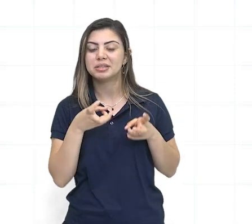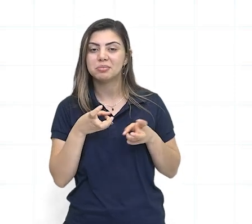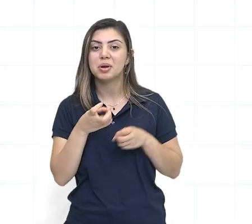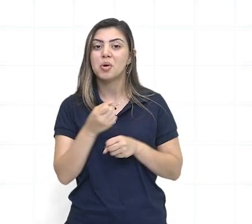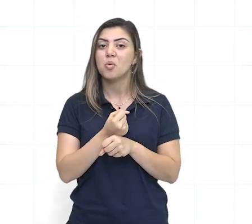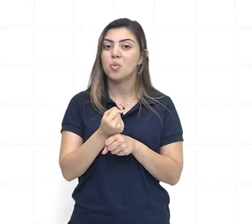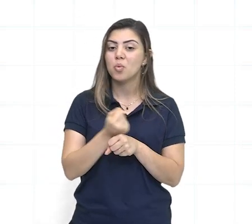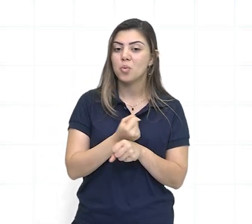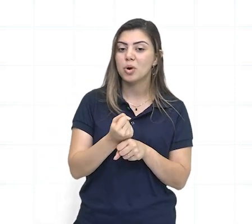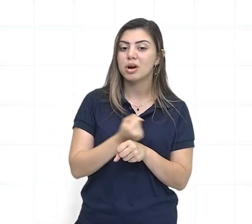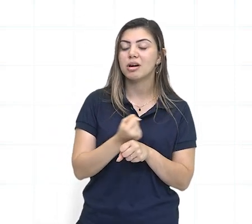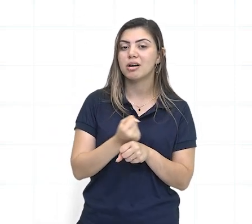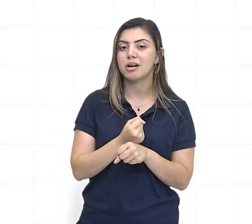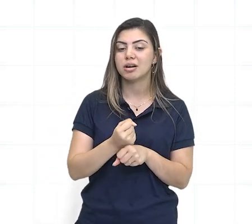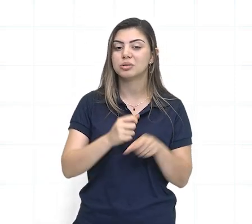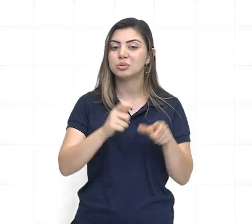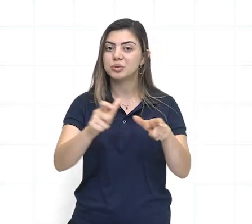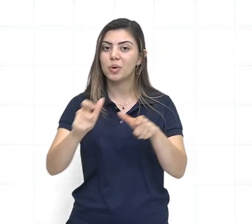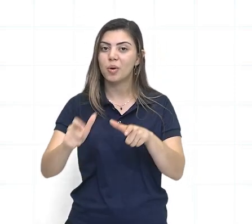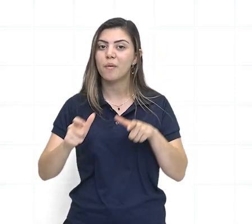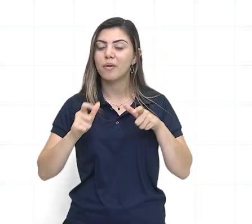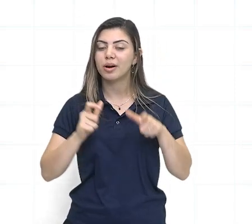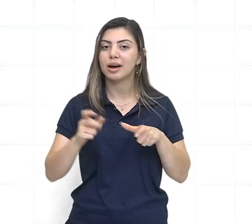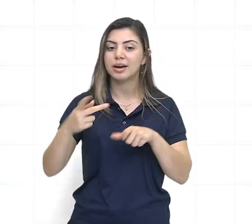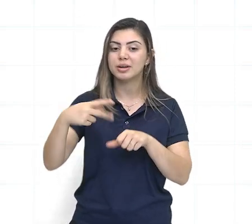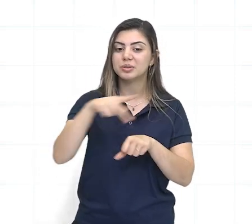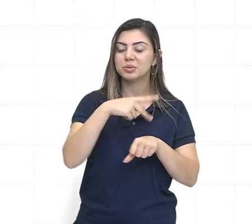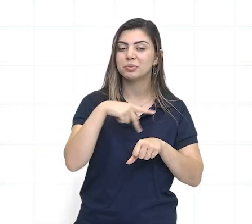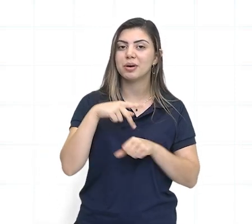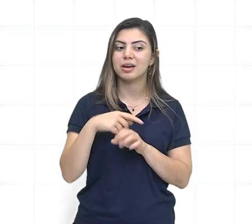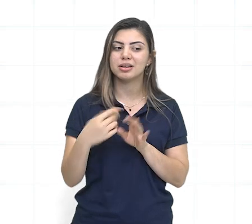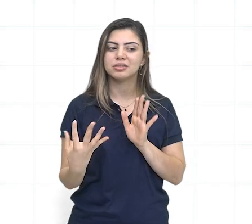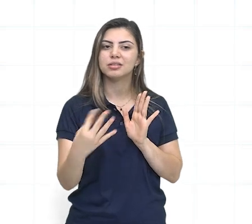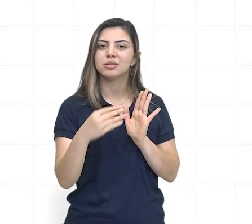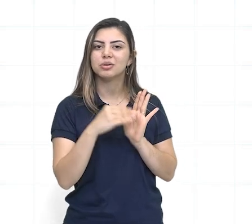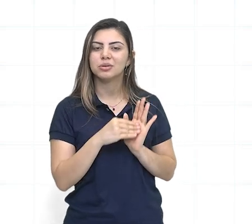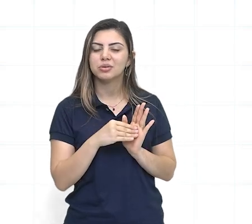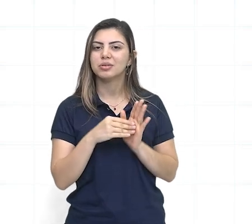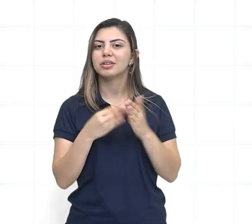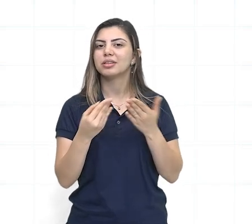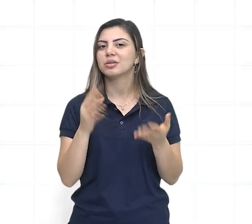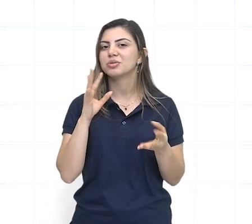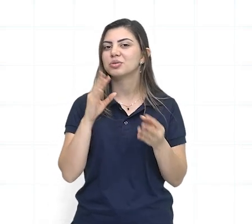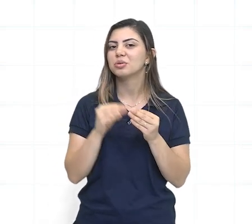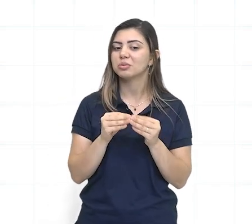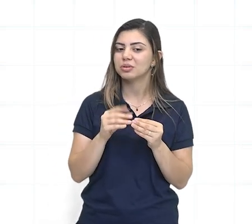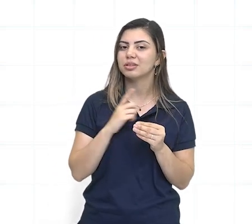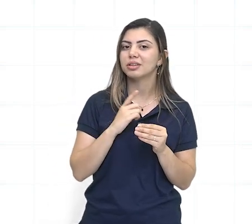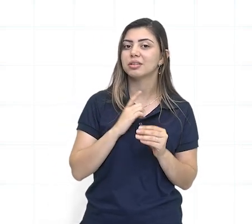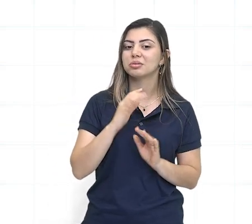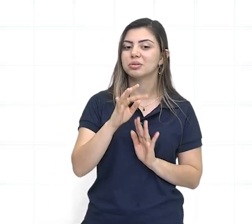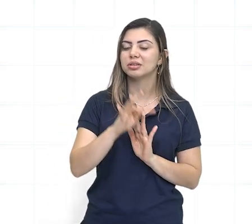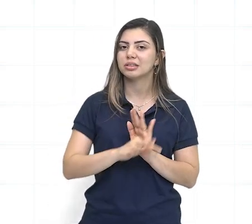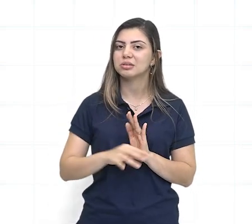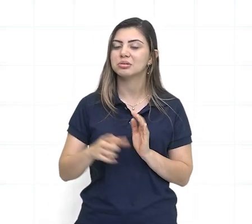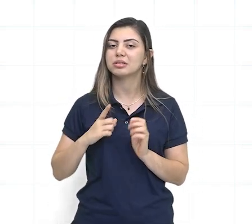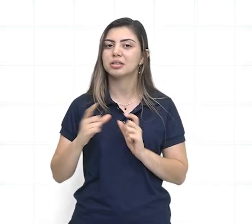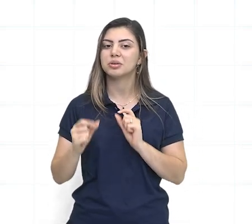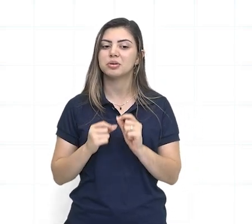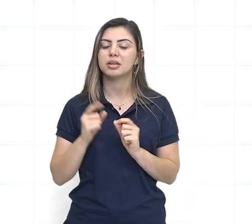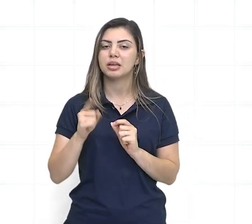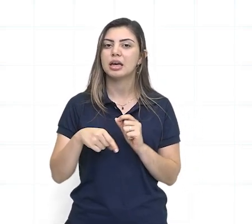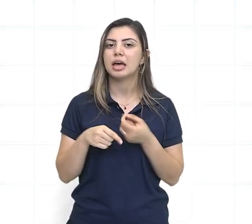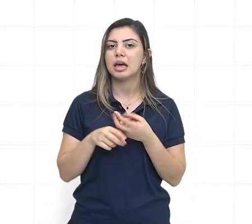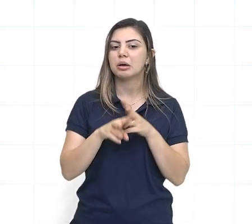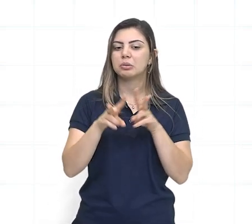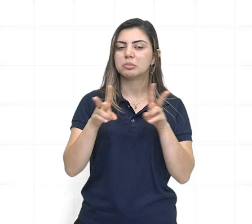o ano, né, os lugares, os países. Então, é um texto que está bem embasado, né, não foi